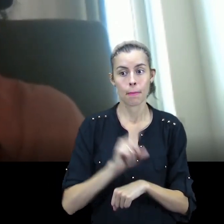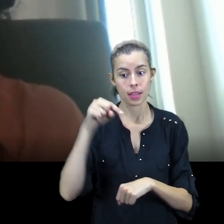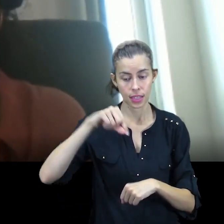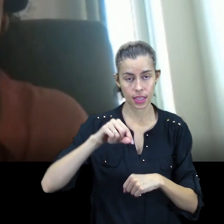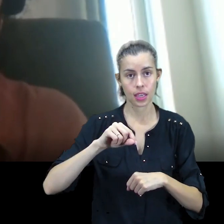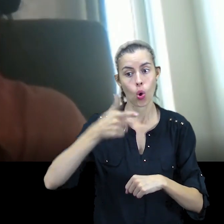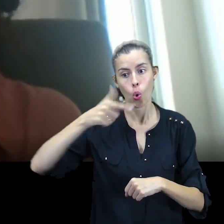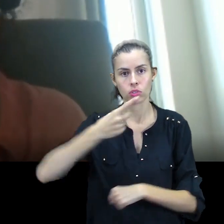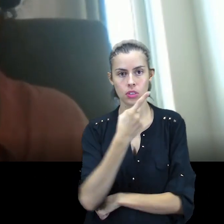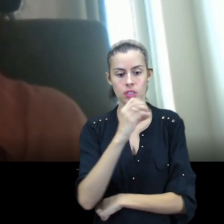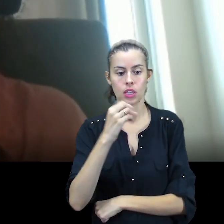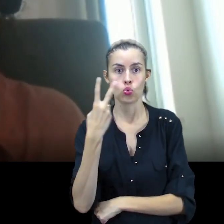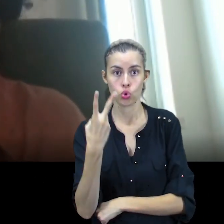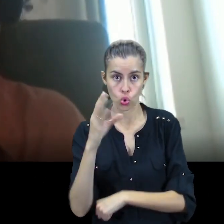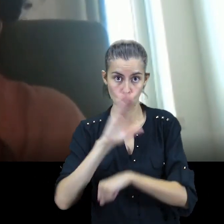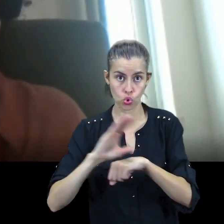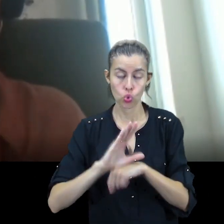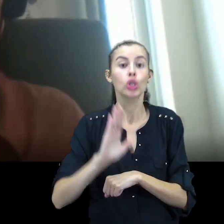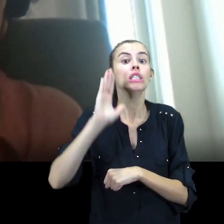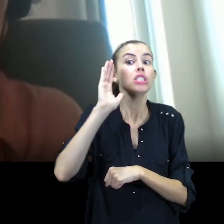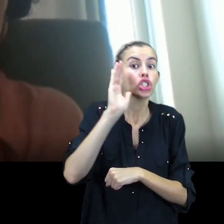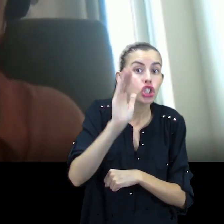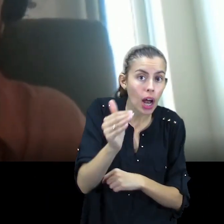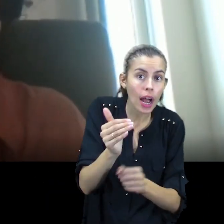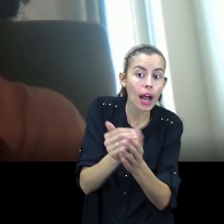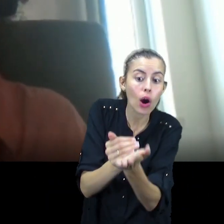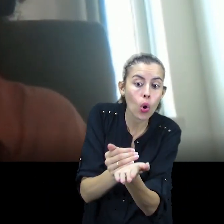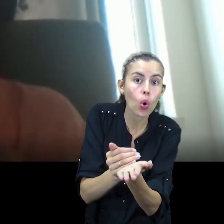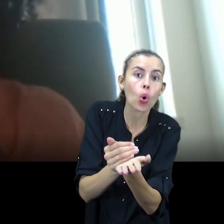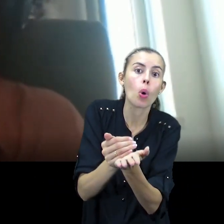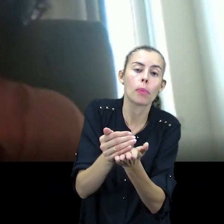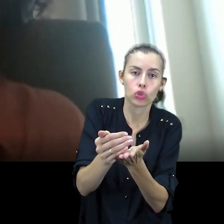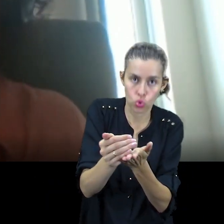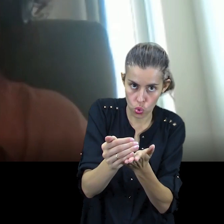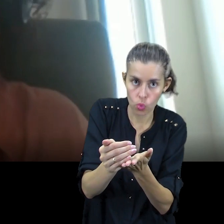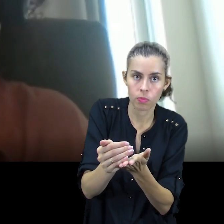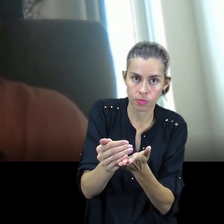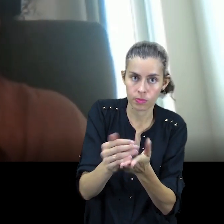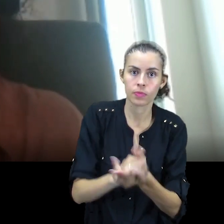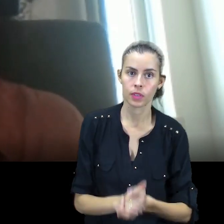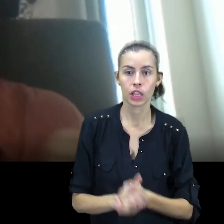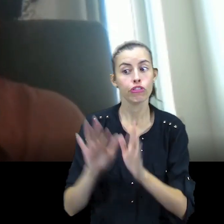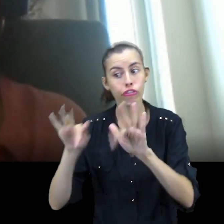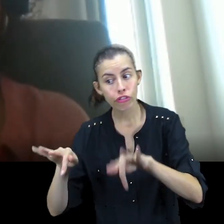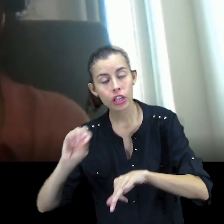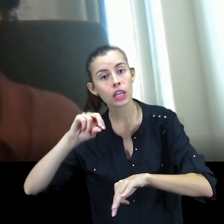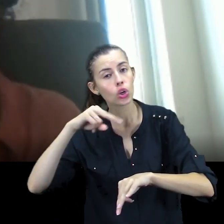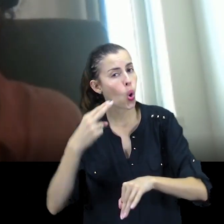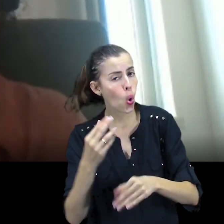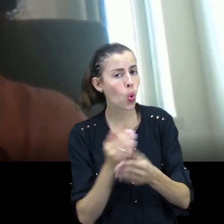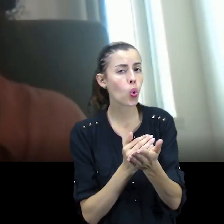ou caminhando para a inclusão, né? O curso manda a proposta, a gente analisa, vê que não está muito de acordo com os